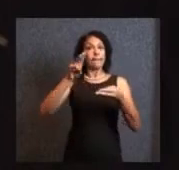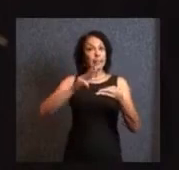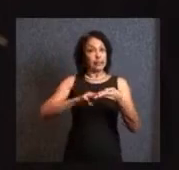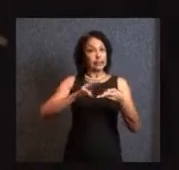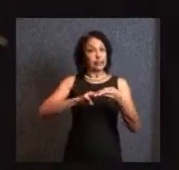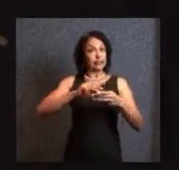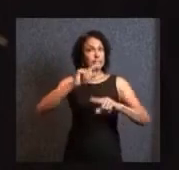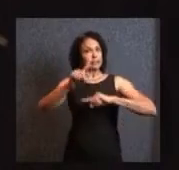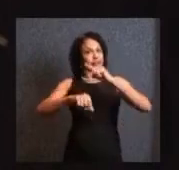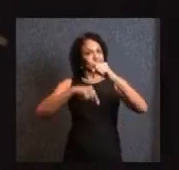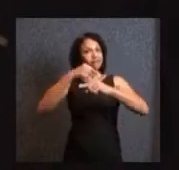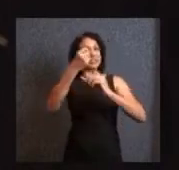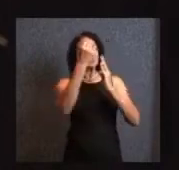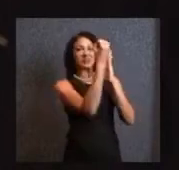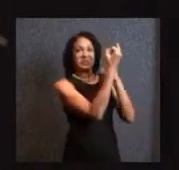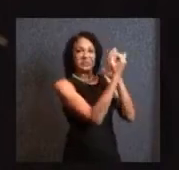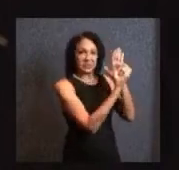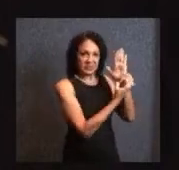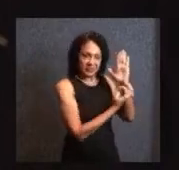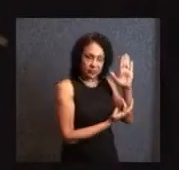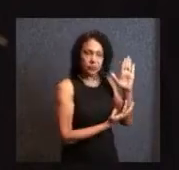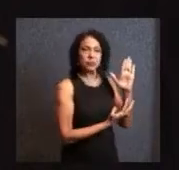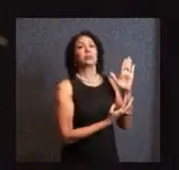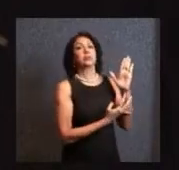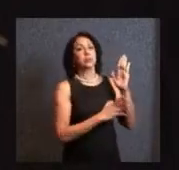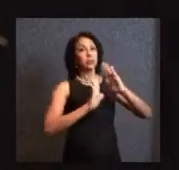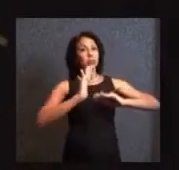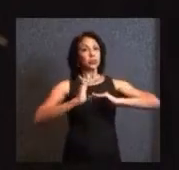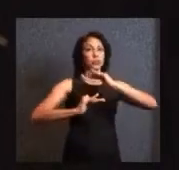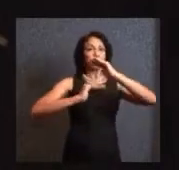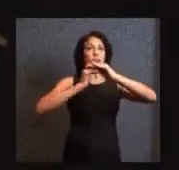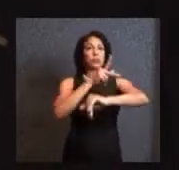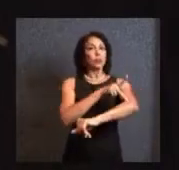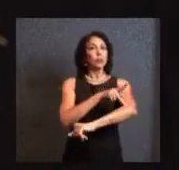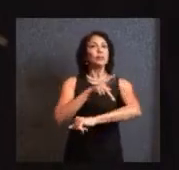um detalhamento ao longo dessa jornada.